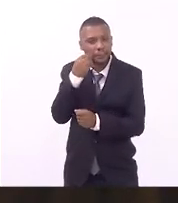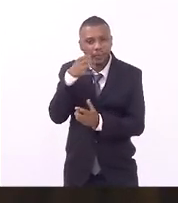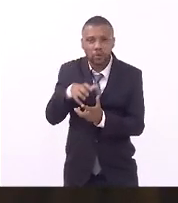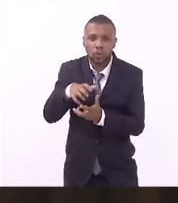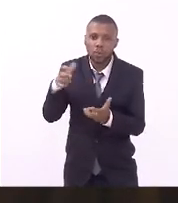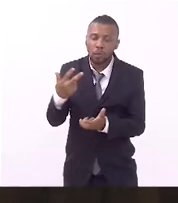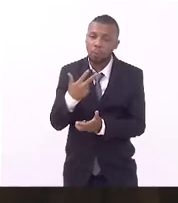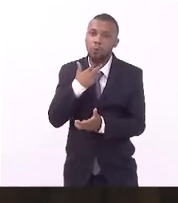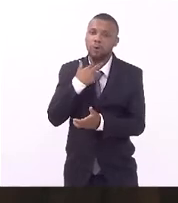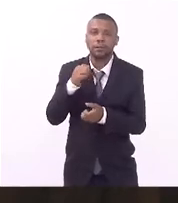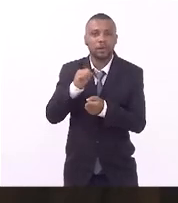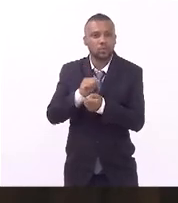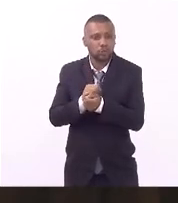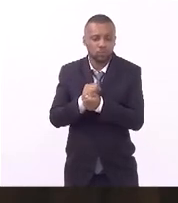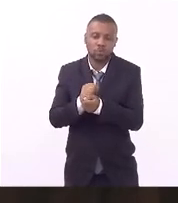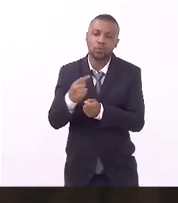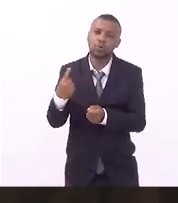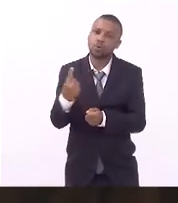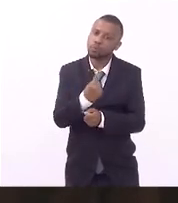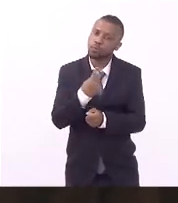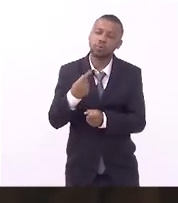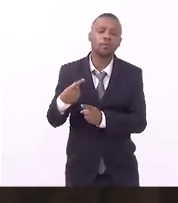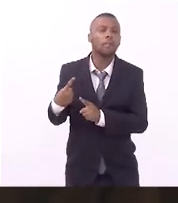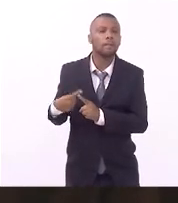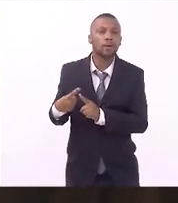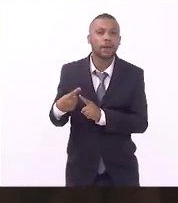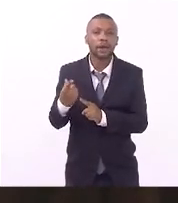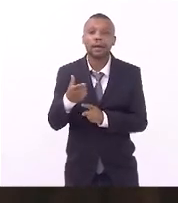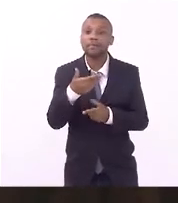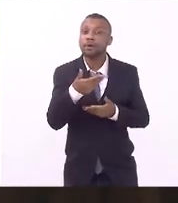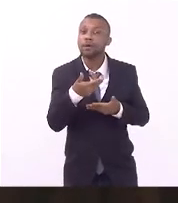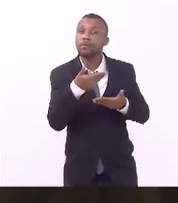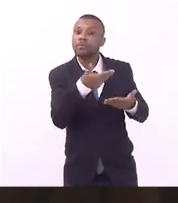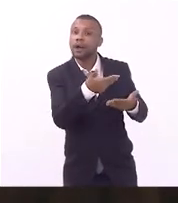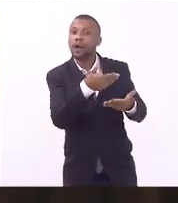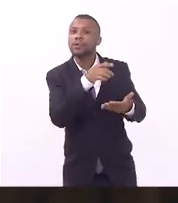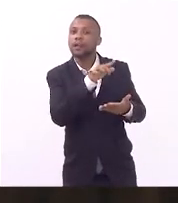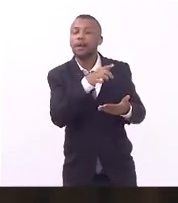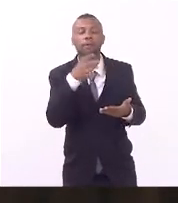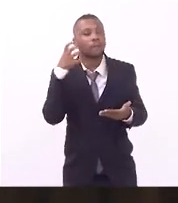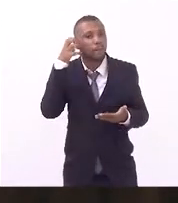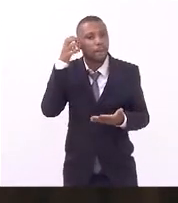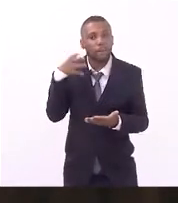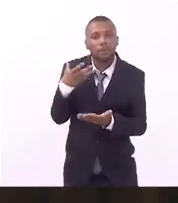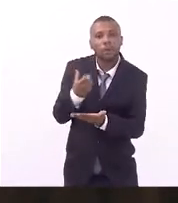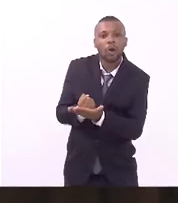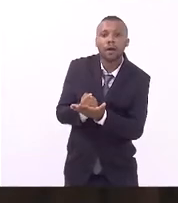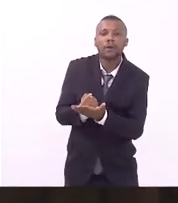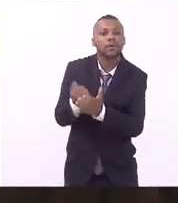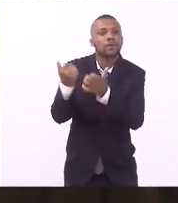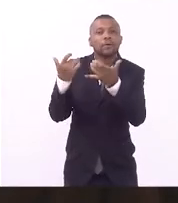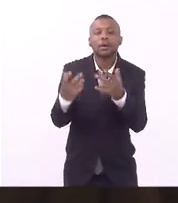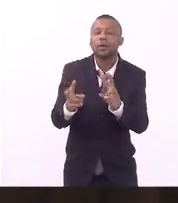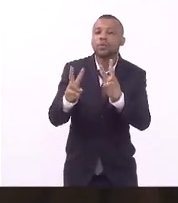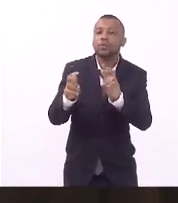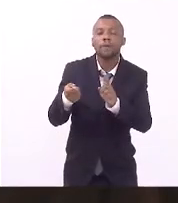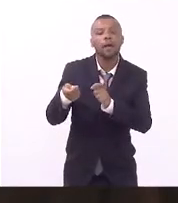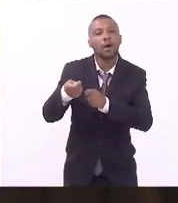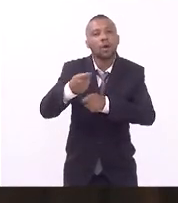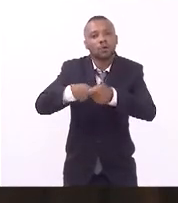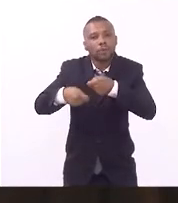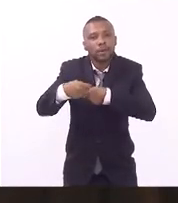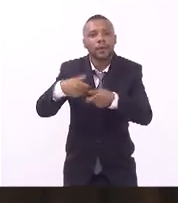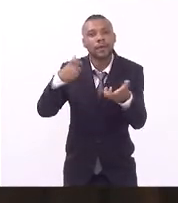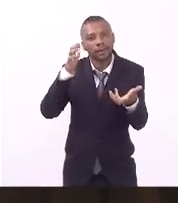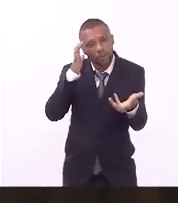pôde estar conosco, Cristina, porque ele foi convidado para um podcast para falar sobre economia, situação no estado